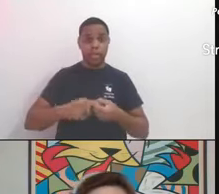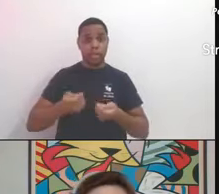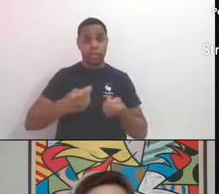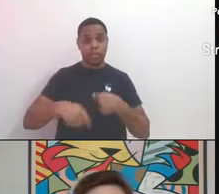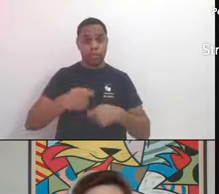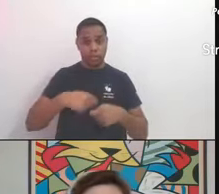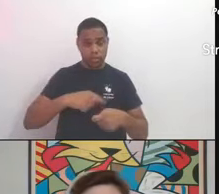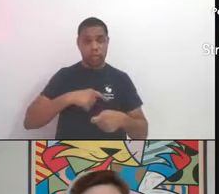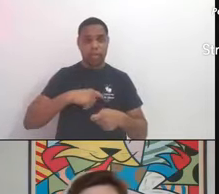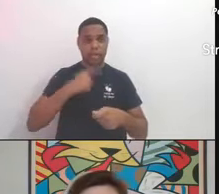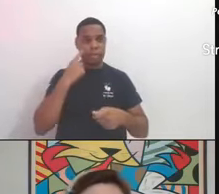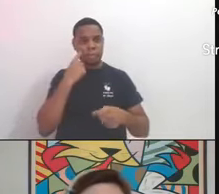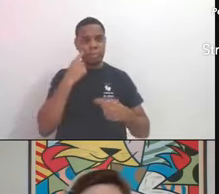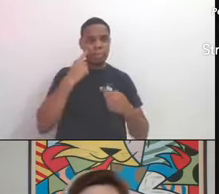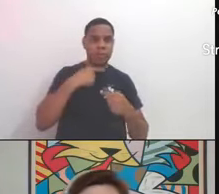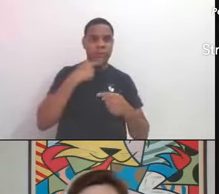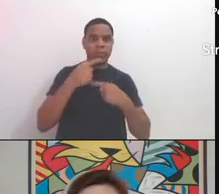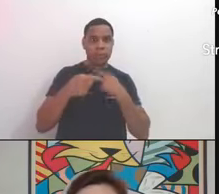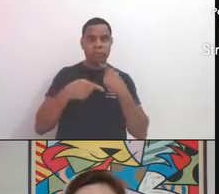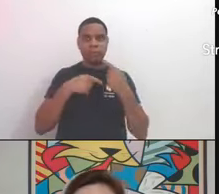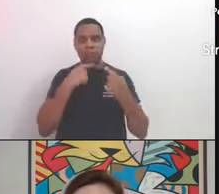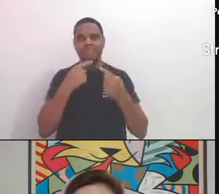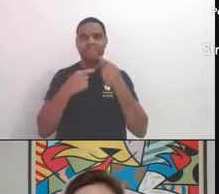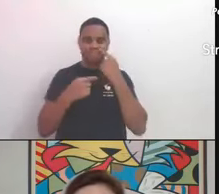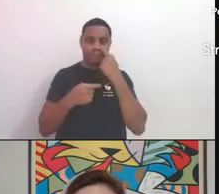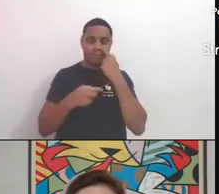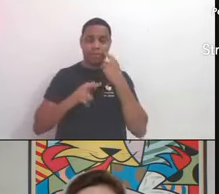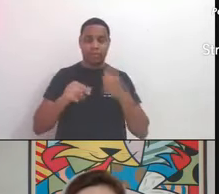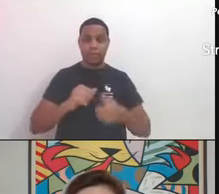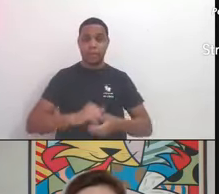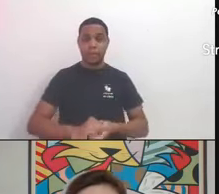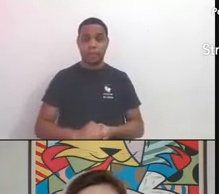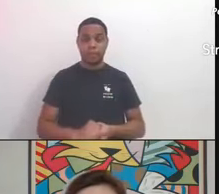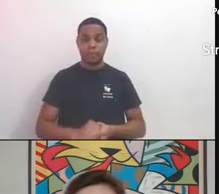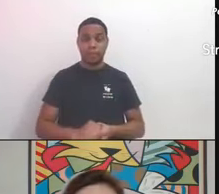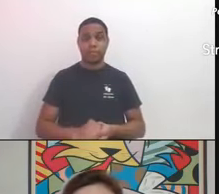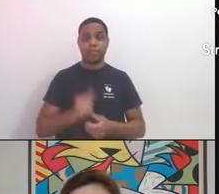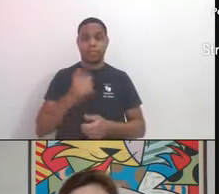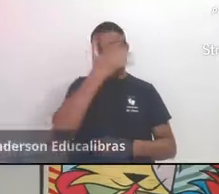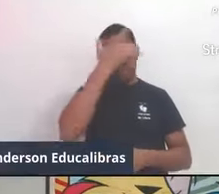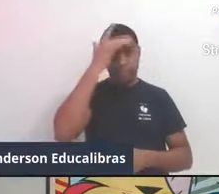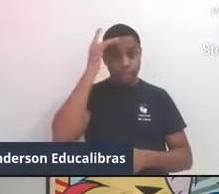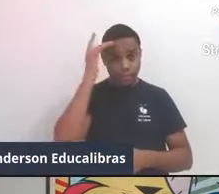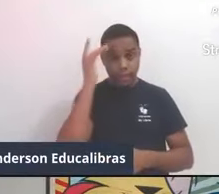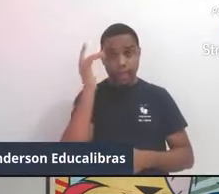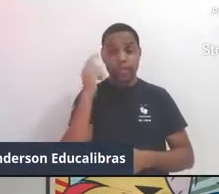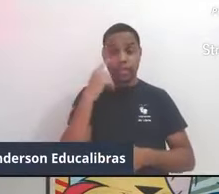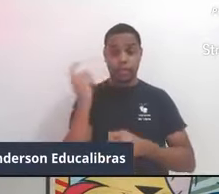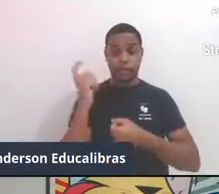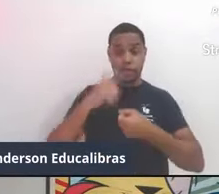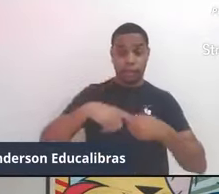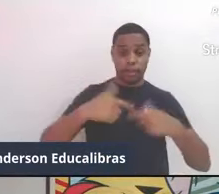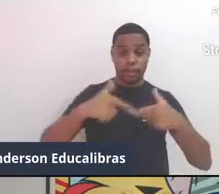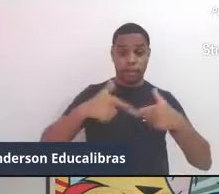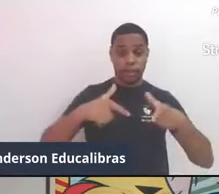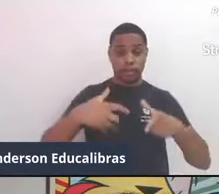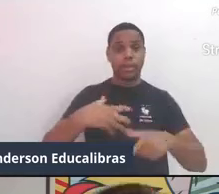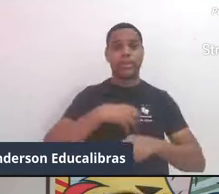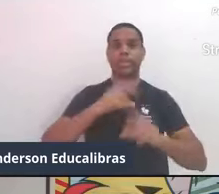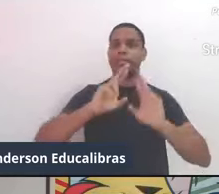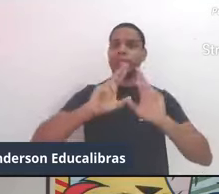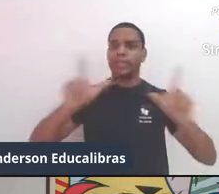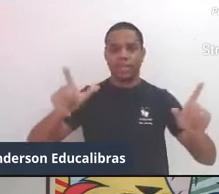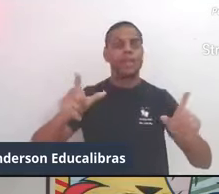mais instável do que a gente tinha antes, né? As pessoas vão voltar com outro potencial de